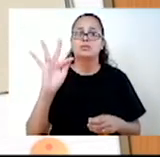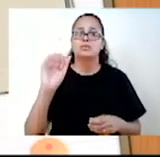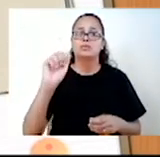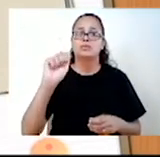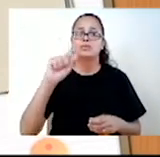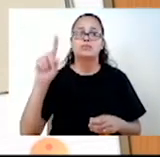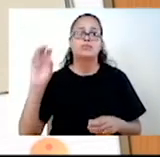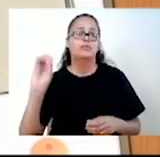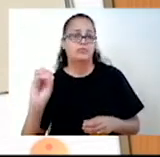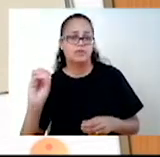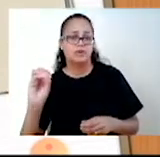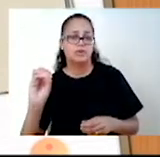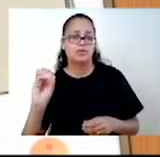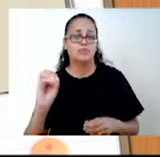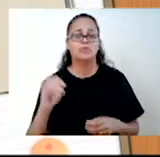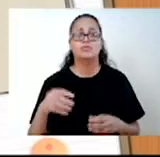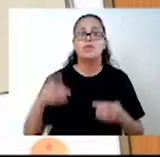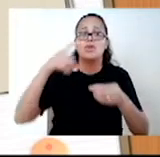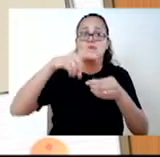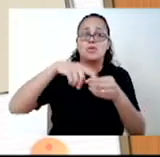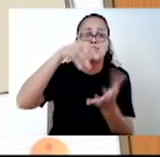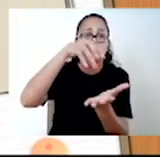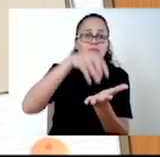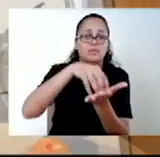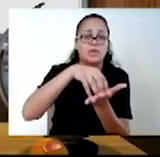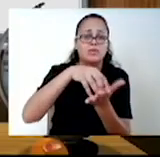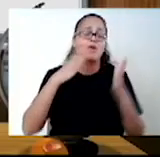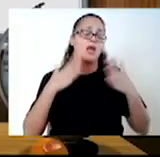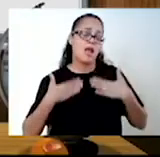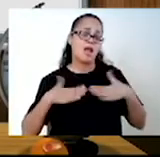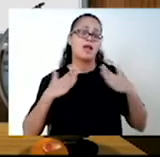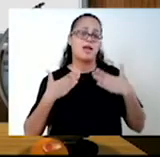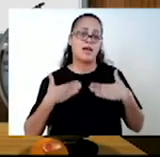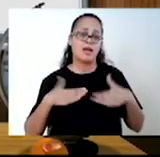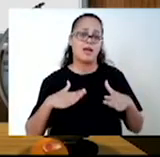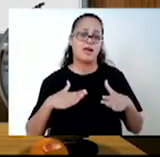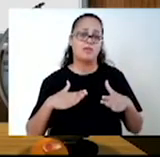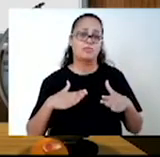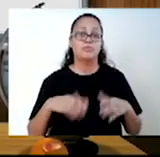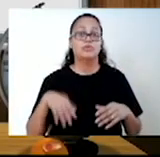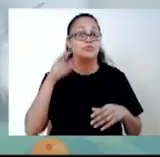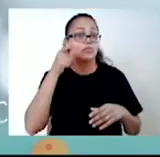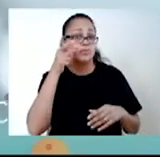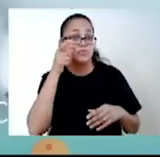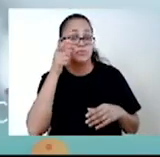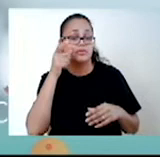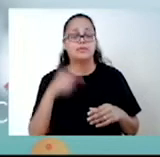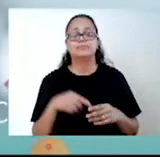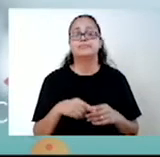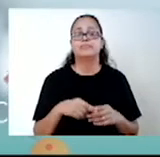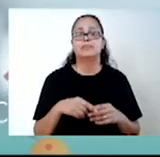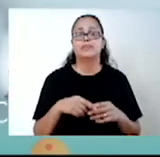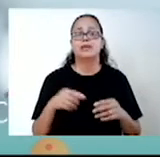algo assustador, lá no olho da tempestade, tudo é calmo e tranquilo. Vamos dar uma olhada na lateral de um furacão.